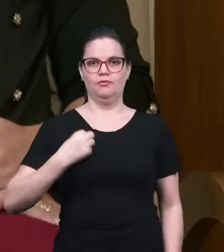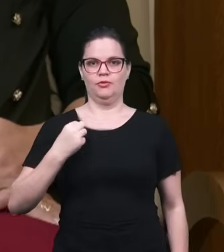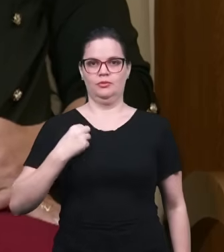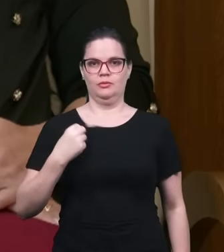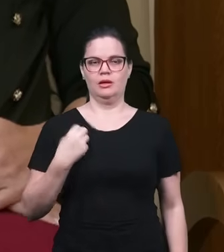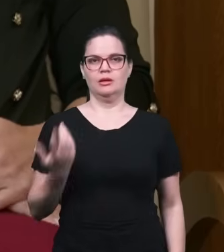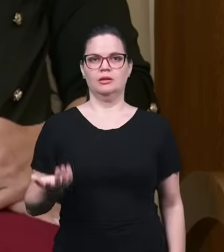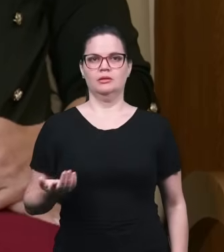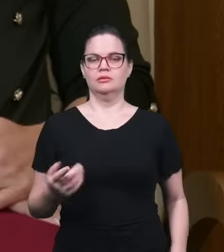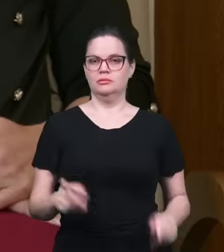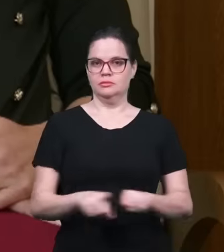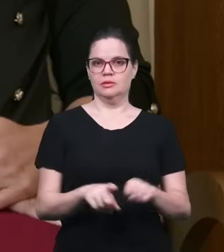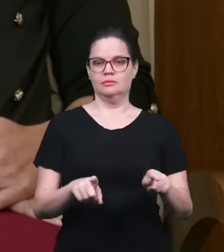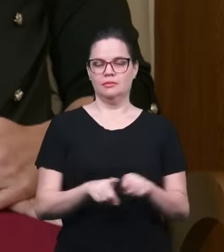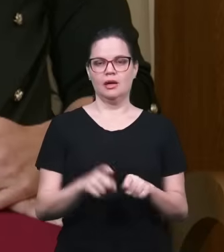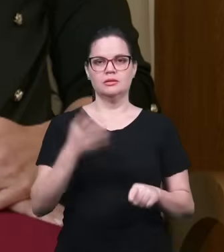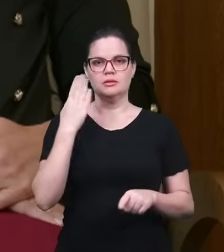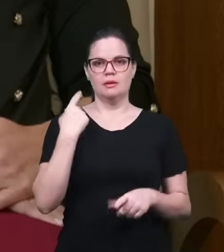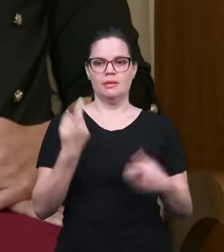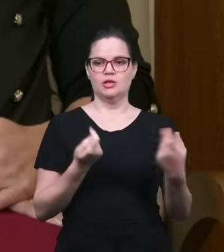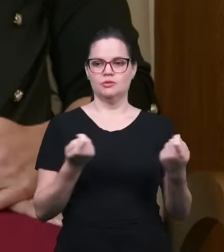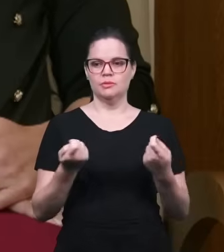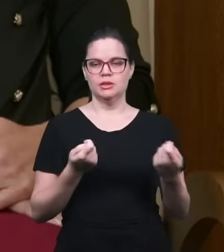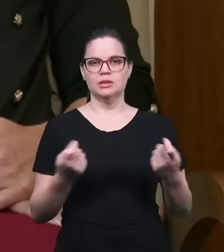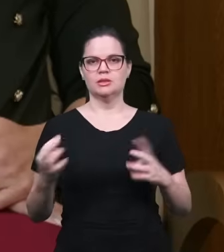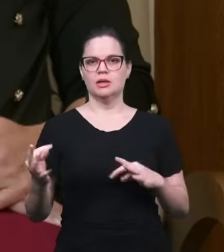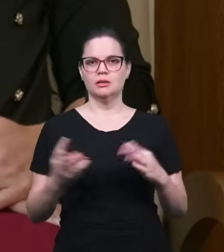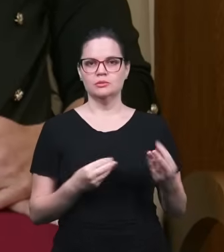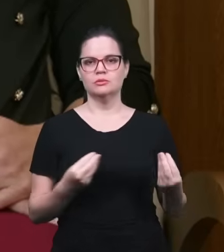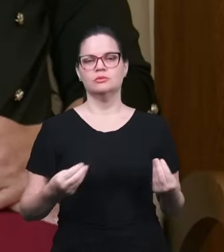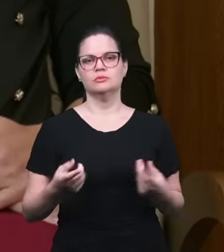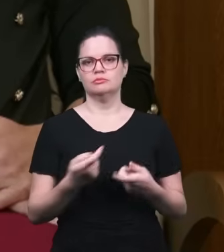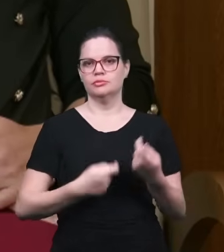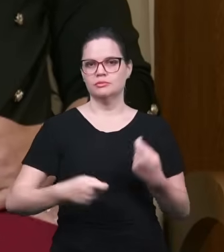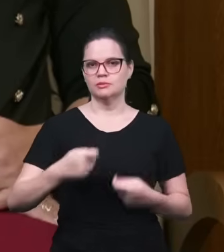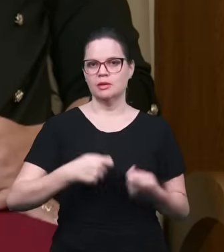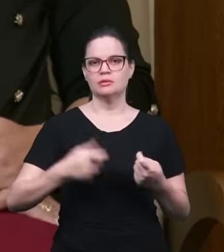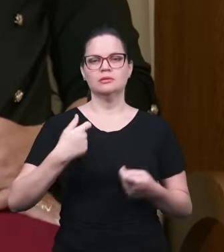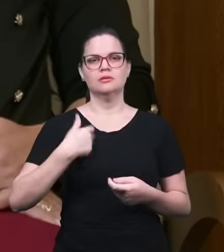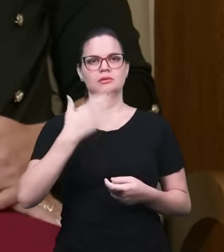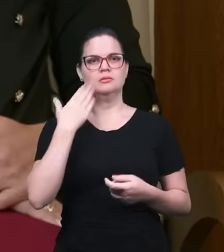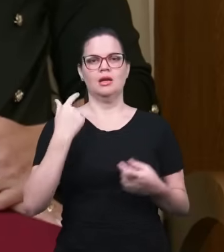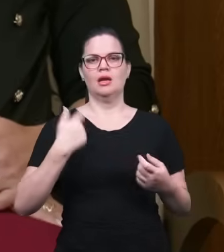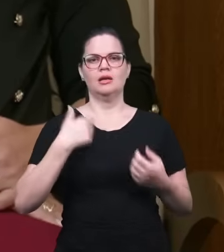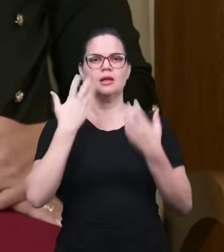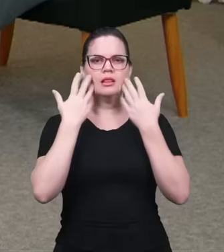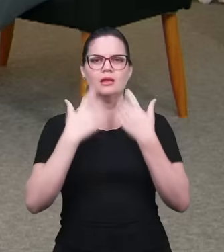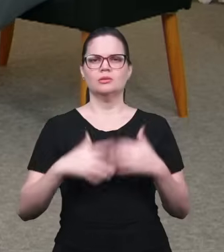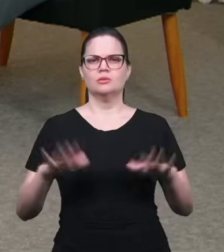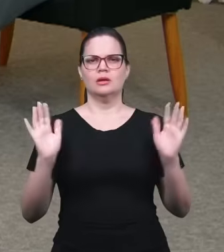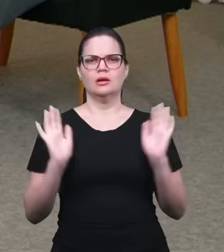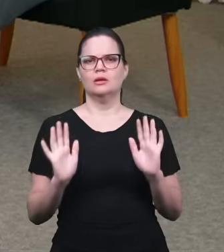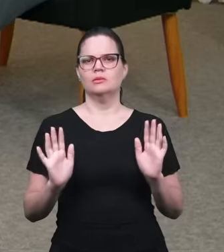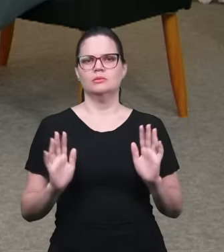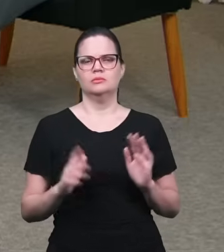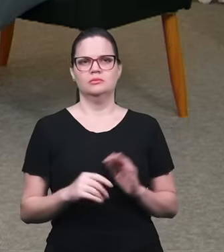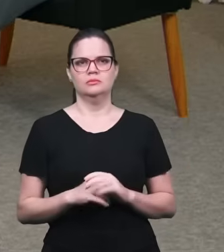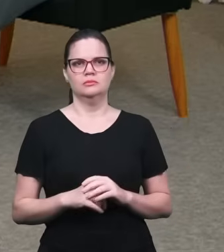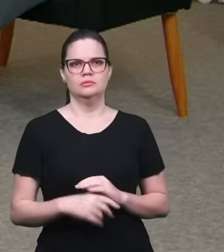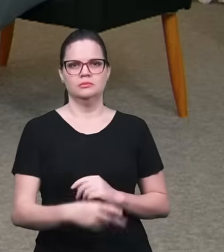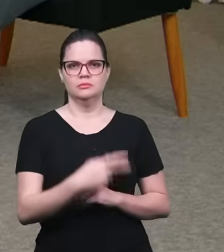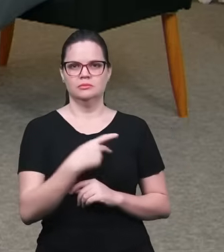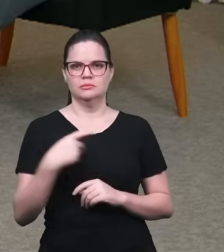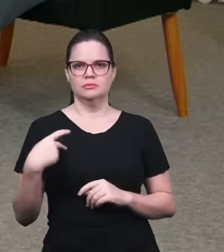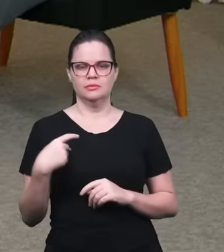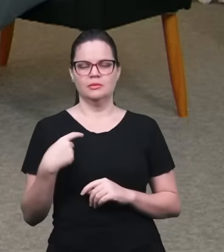no trabalho, a questão de saber administrar alguma coisa. Então, quando se percebia, para nós era muito natural. Então, havia um pastor